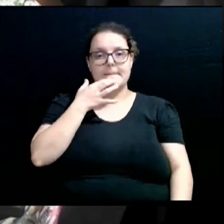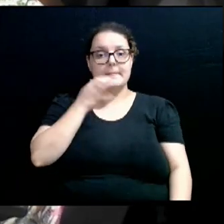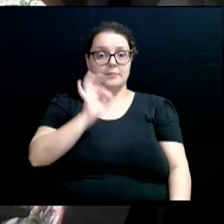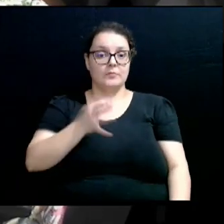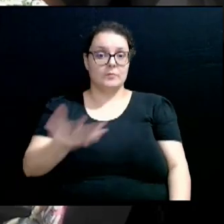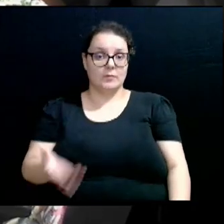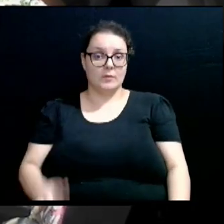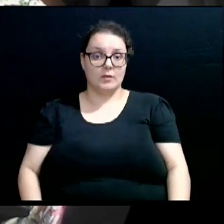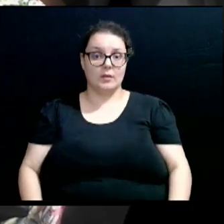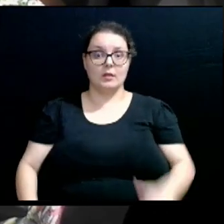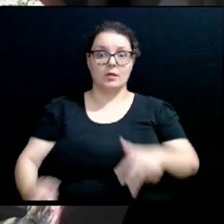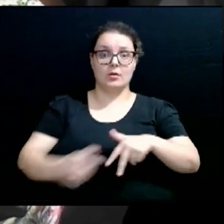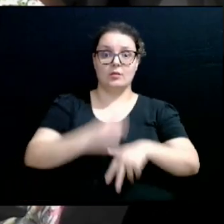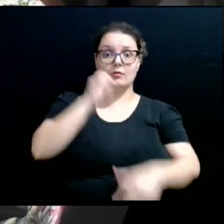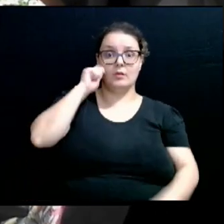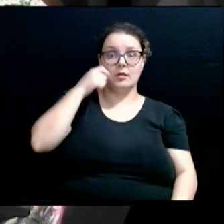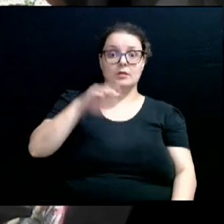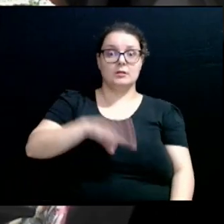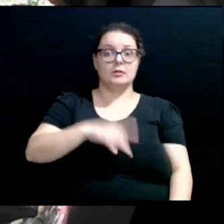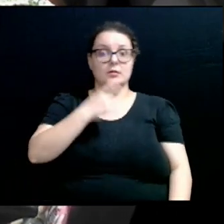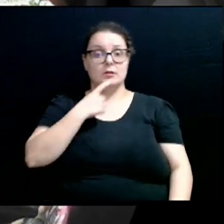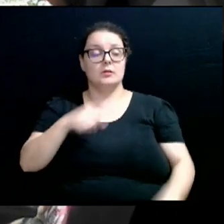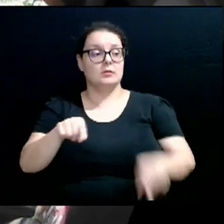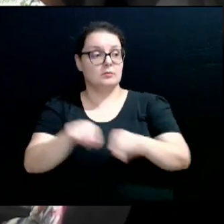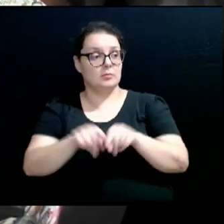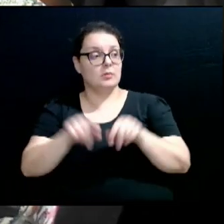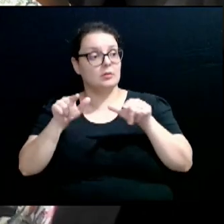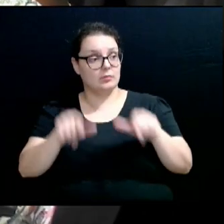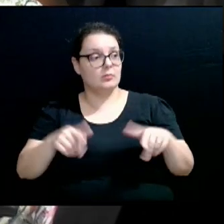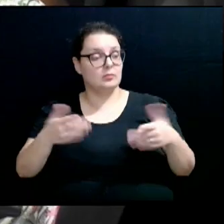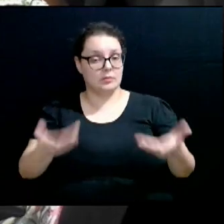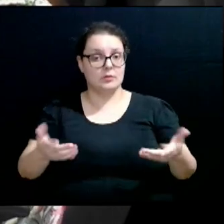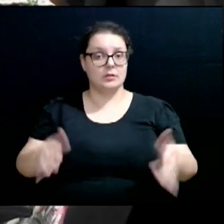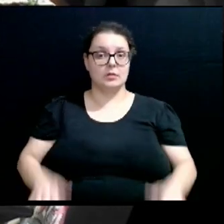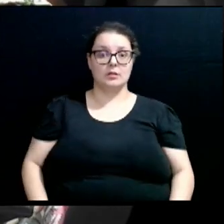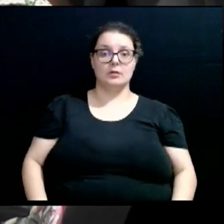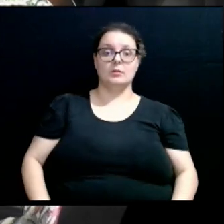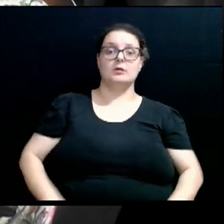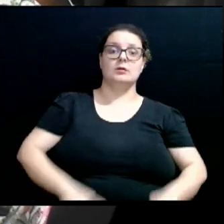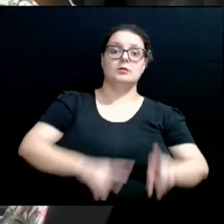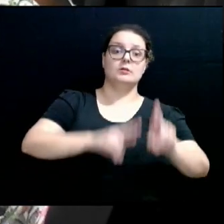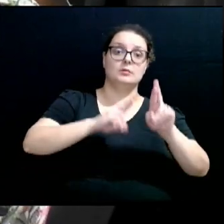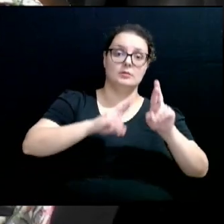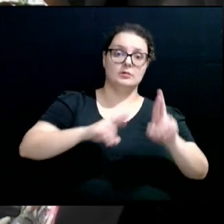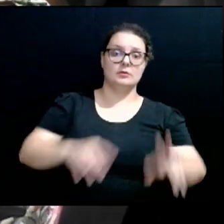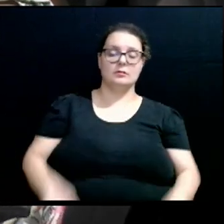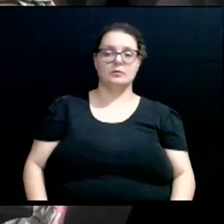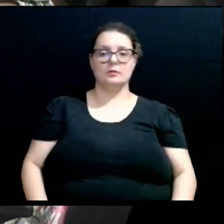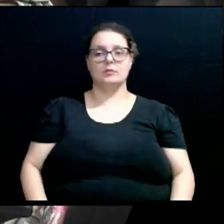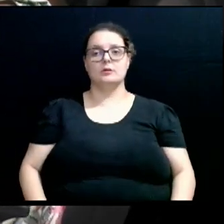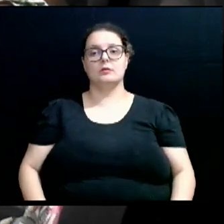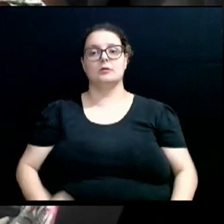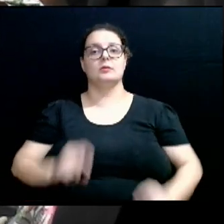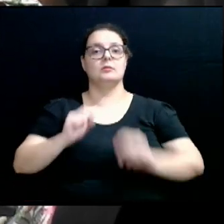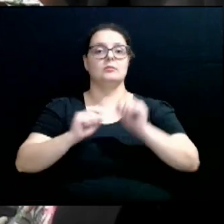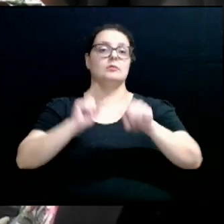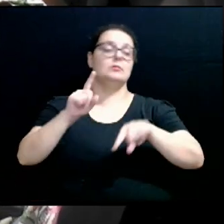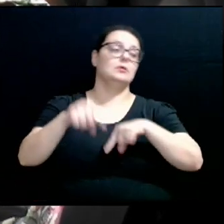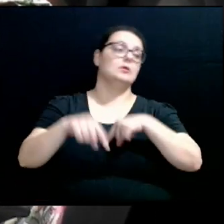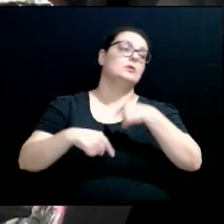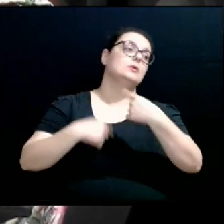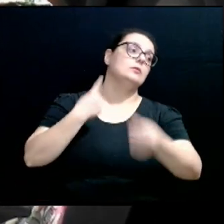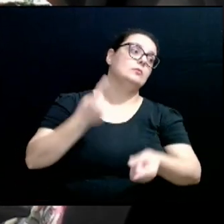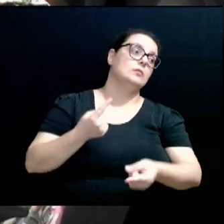Campinas é também um espaço de esperança, né, sobre o que vem depois, né, porque cada conquista